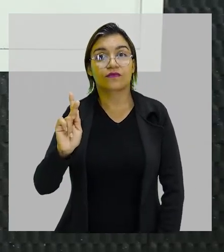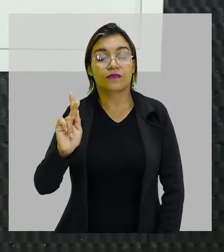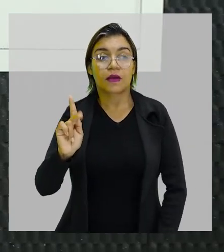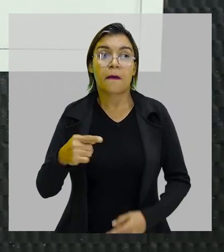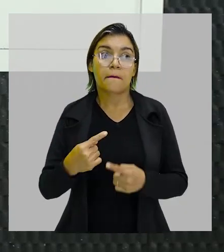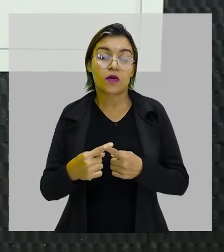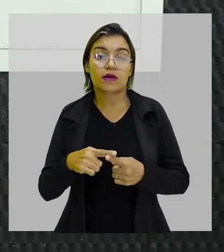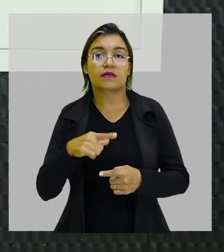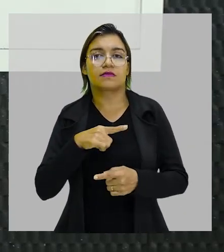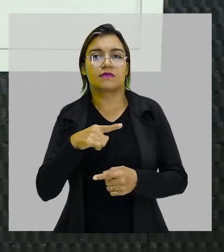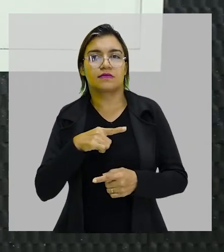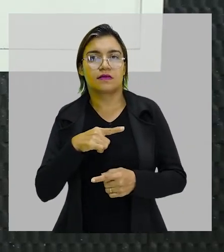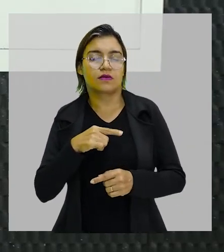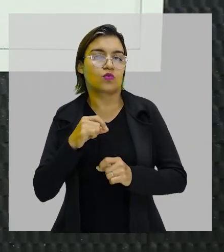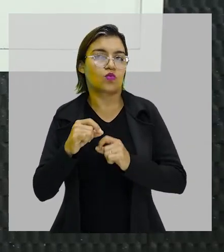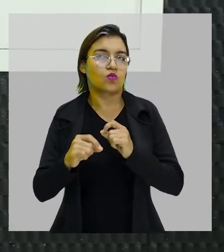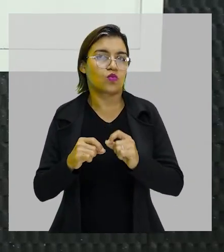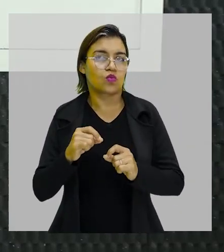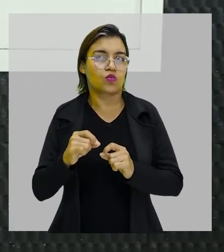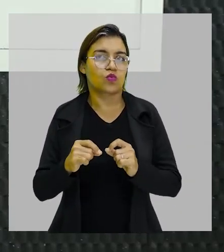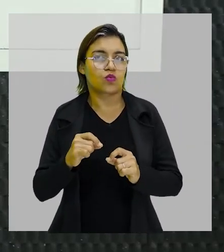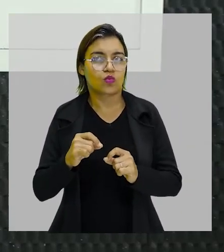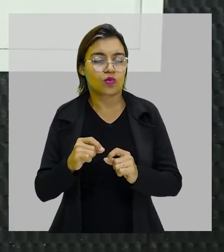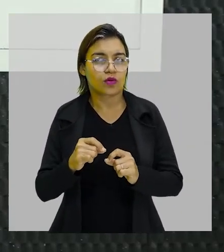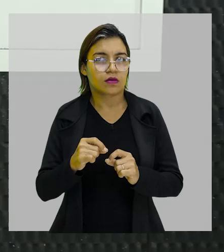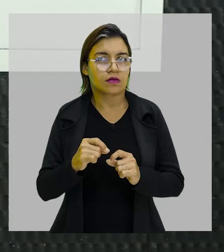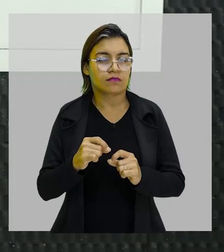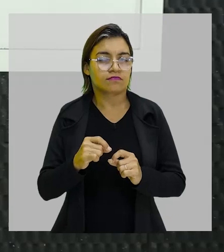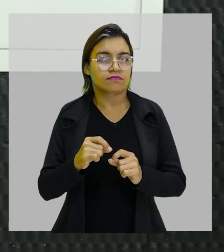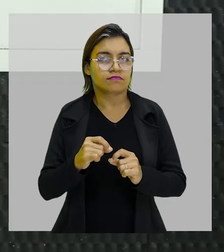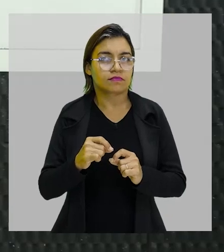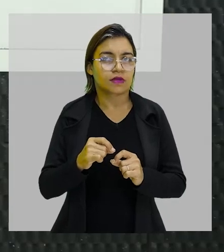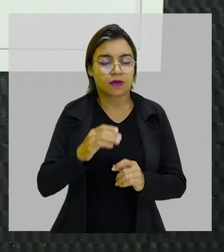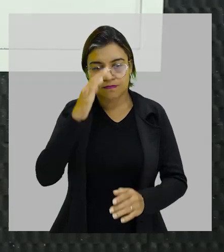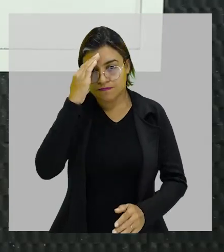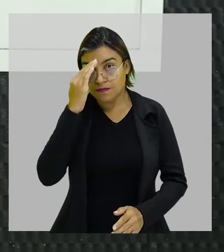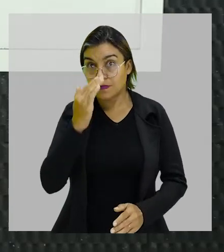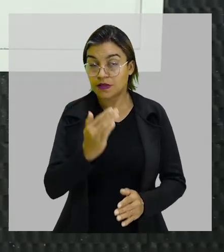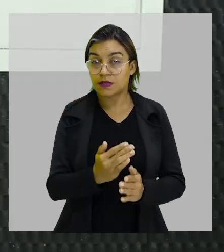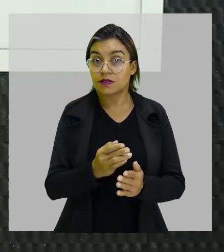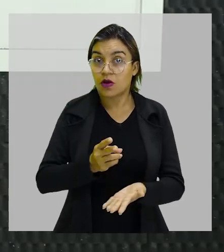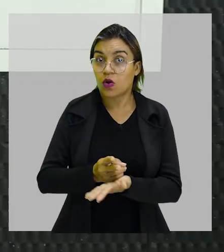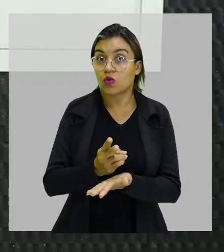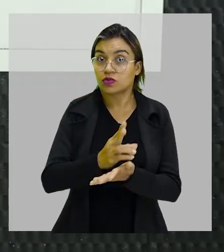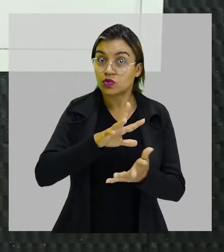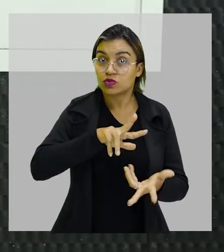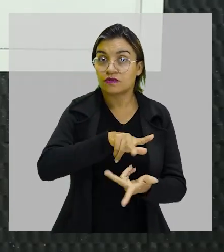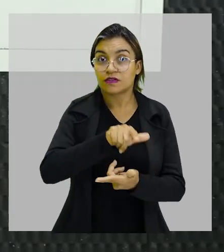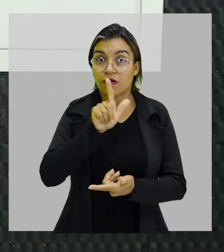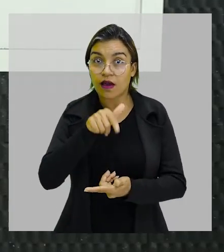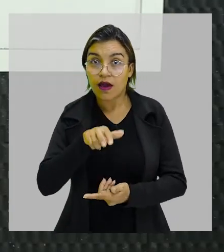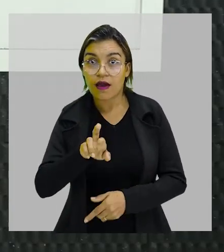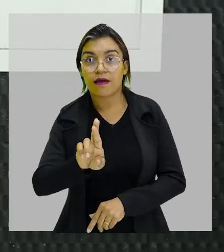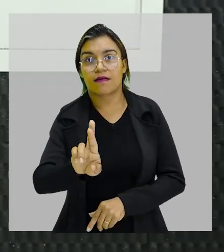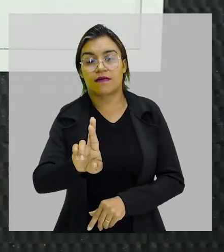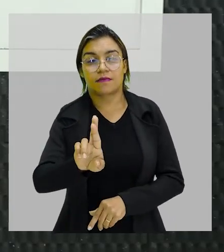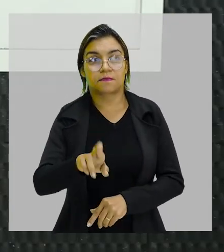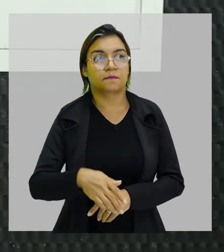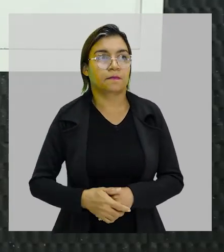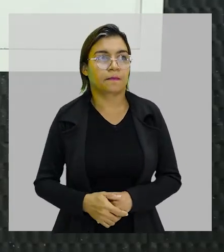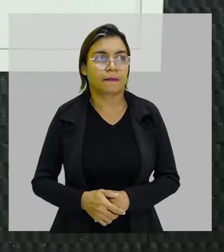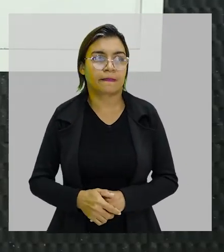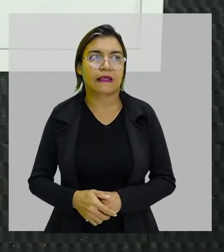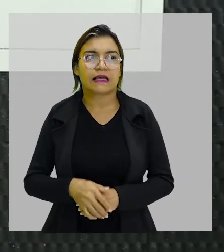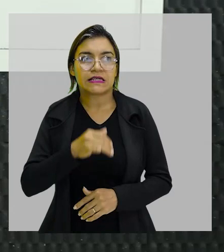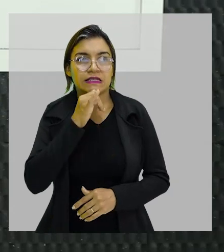que obedecer a minha constante universal. Tá certo? Então é o seguinte. 17 graus Celsius, eu vou somar